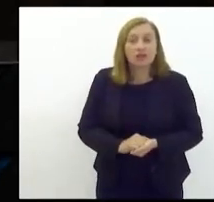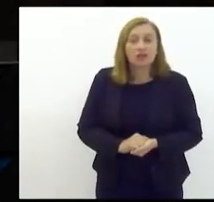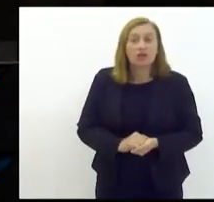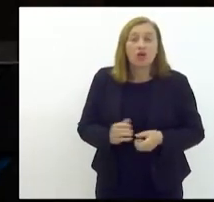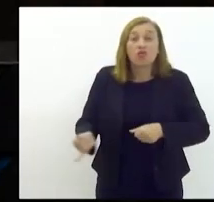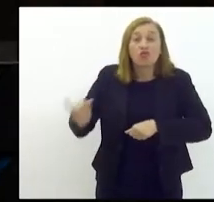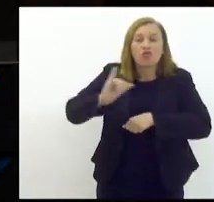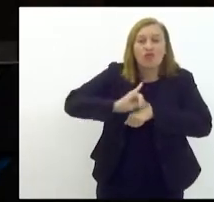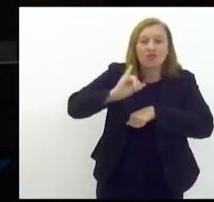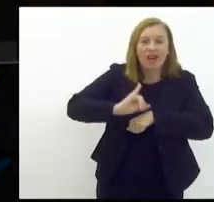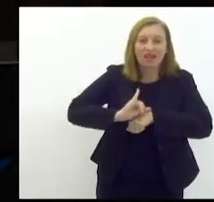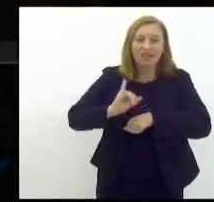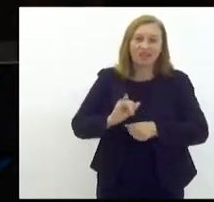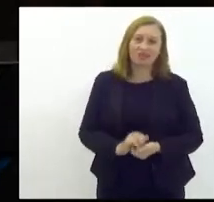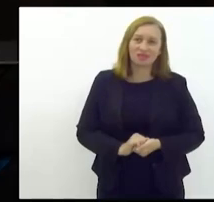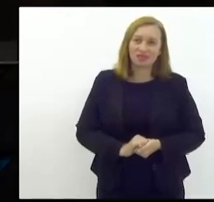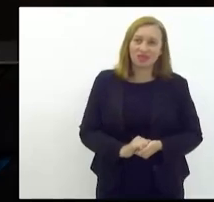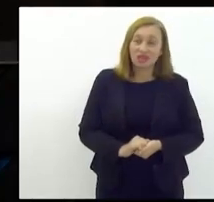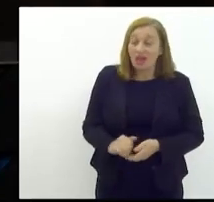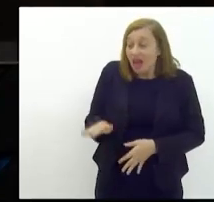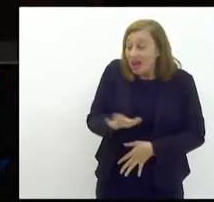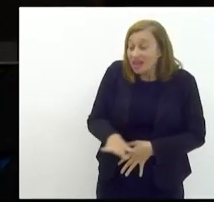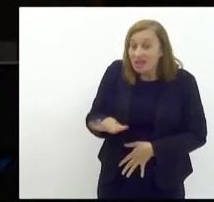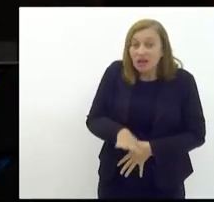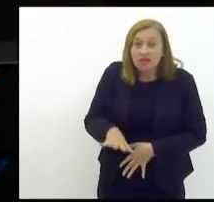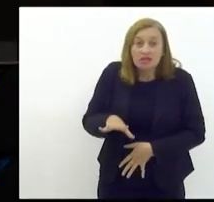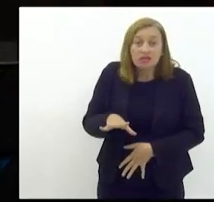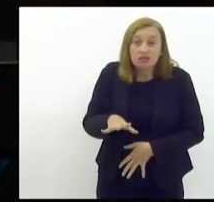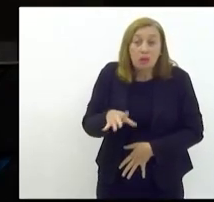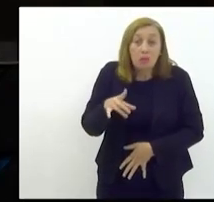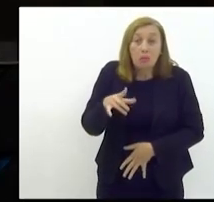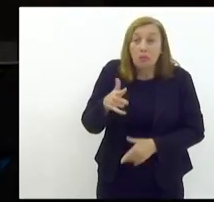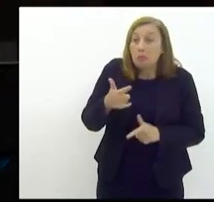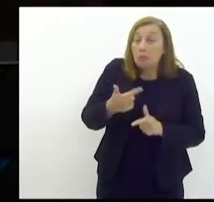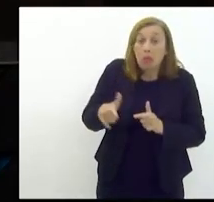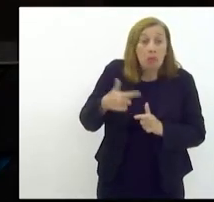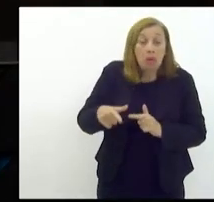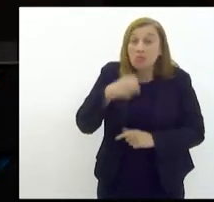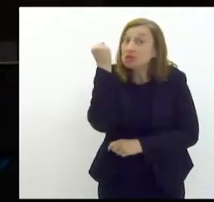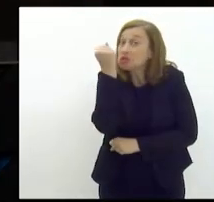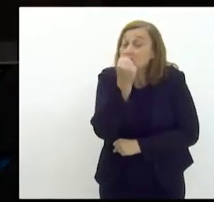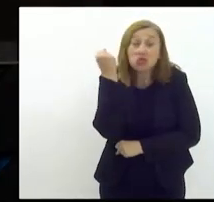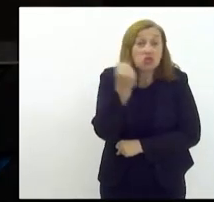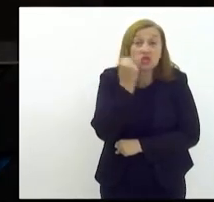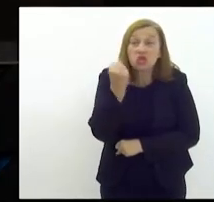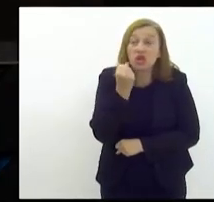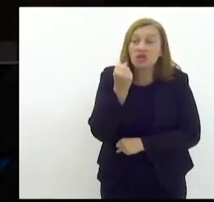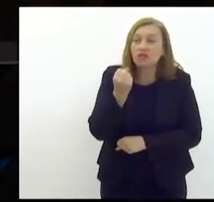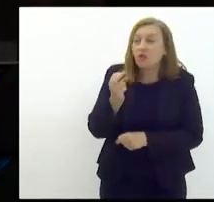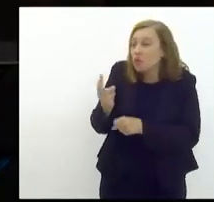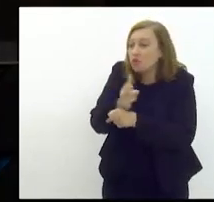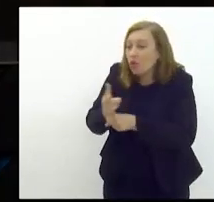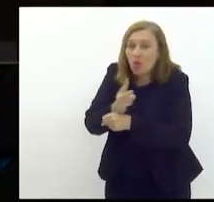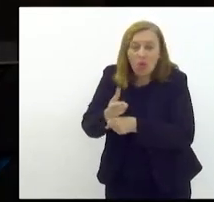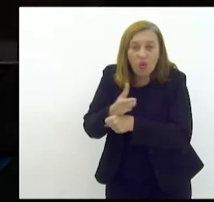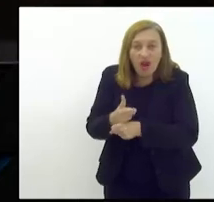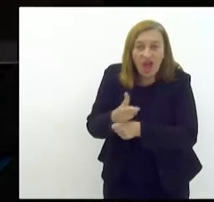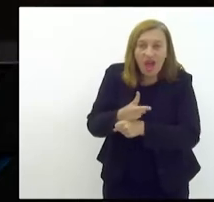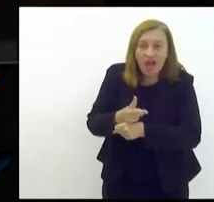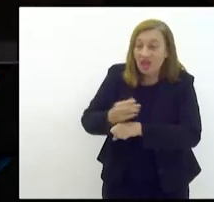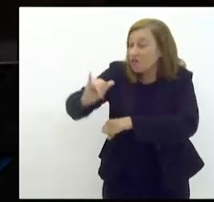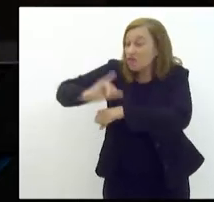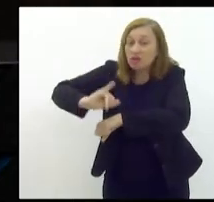Volta Redonda a criança está no grave foram buscar uma outra em Volta Redonda